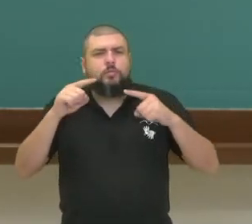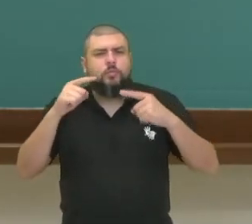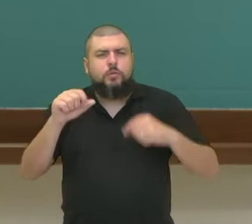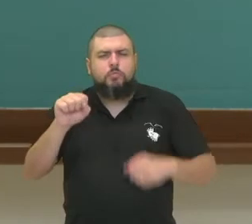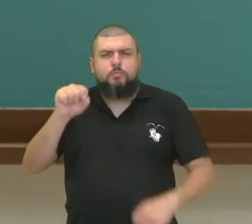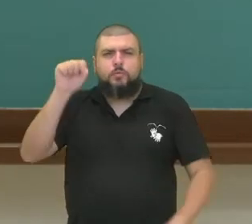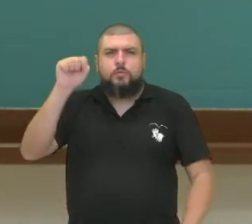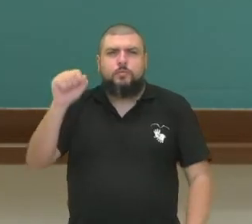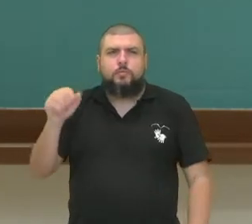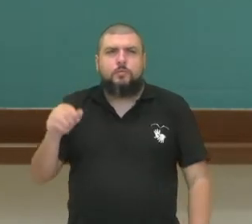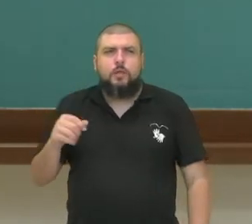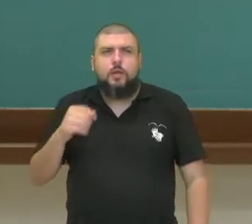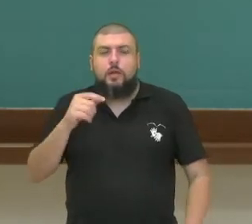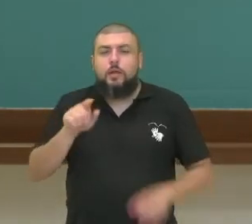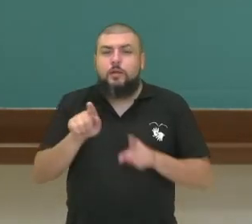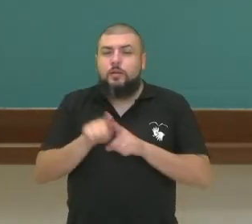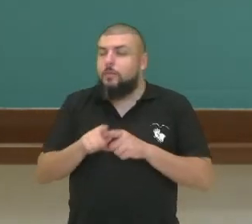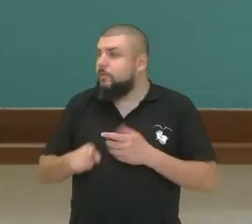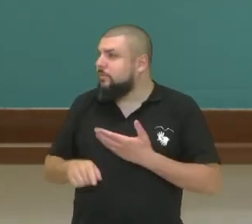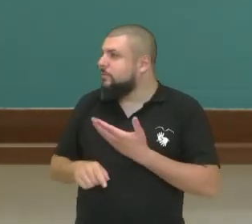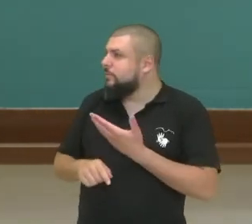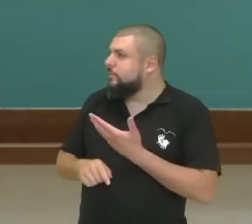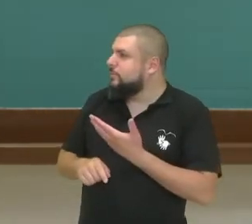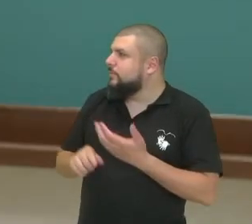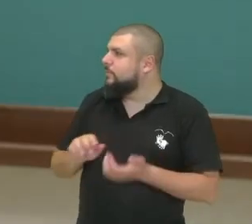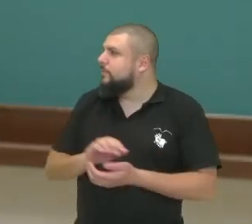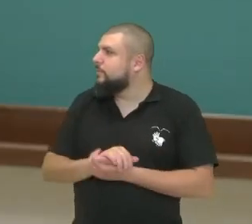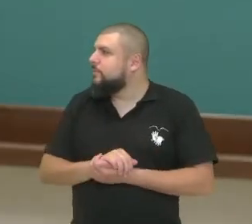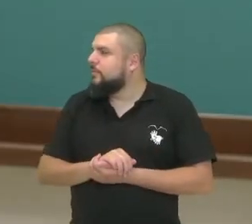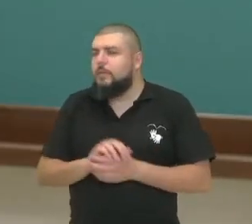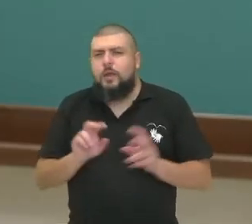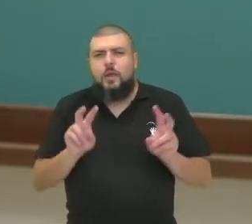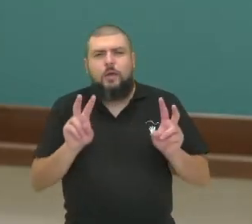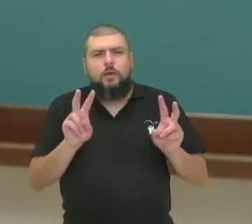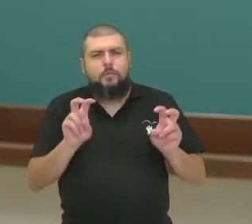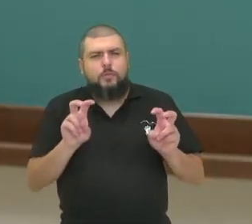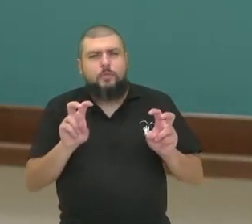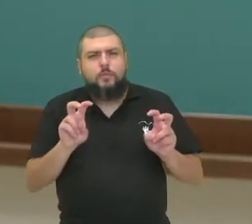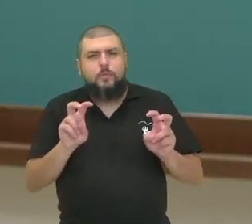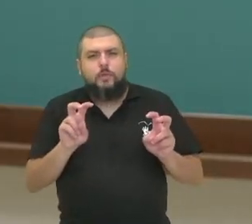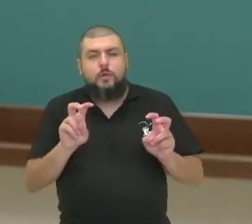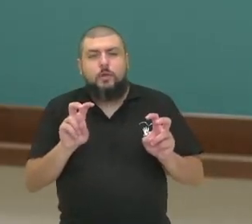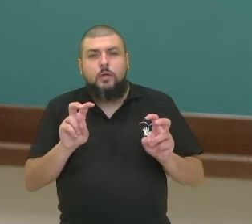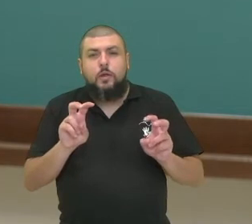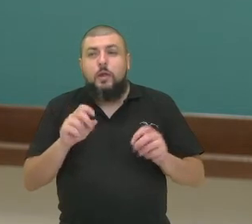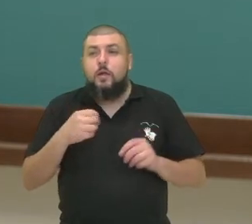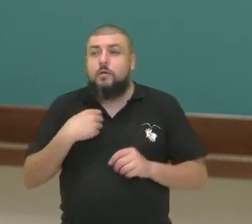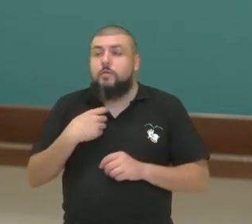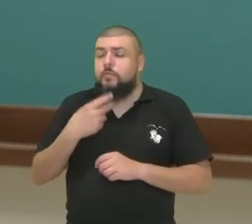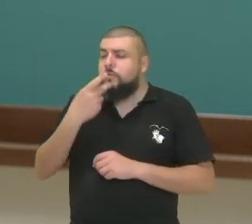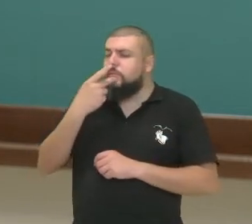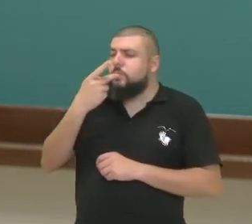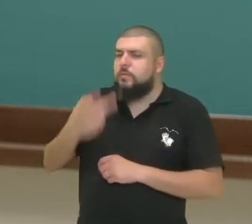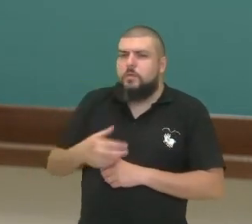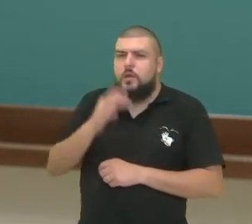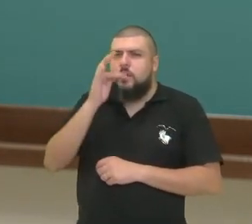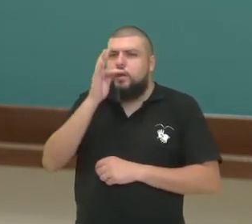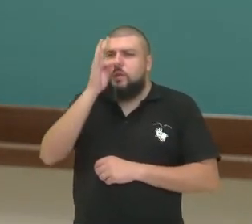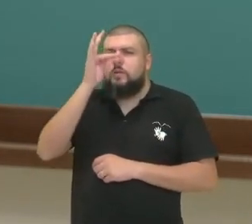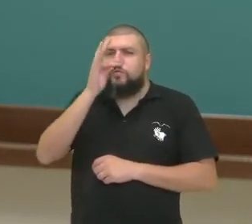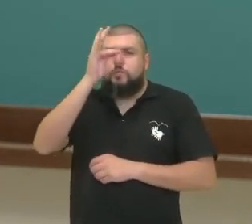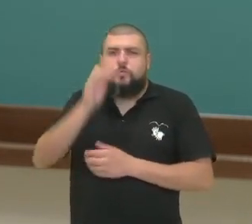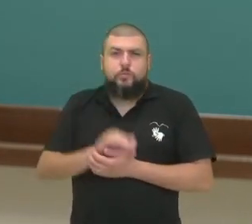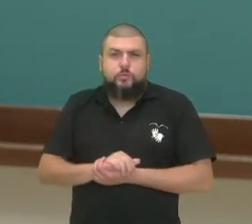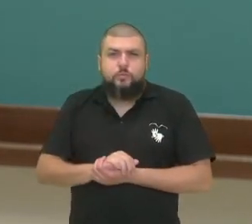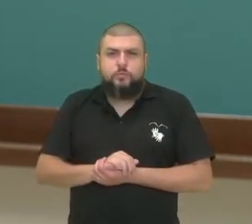escreveu em 1968 a música Pra Não Dizer Que Não Falei das Flores, que foi um dos maiores hinos aqui de questionamento da ditadura